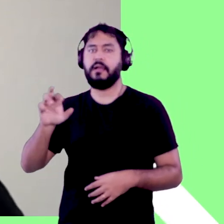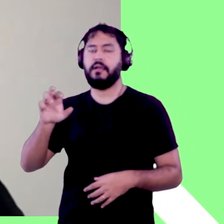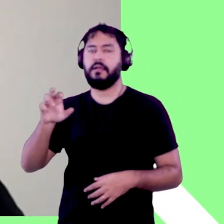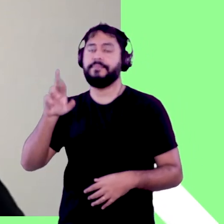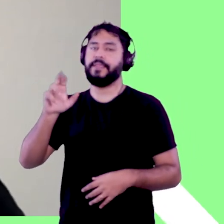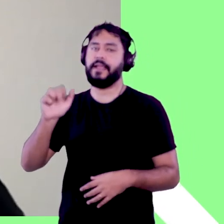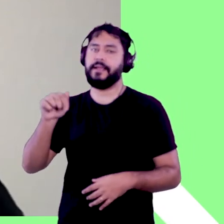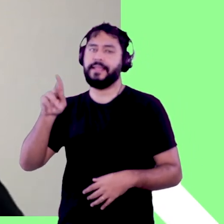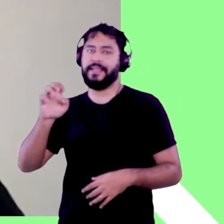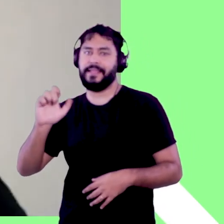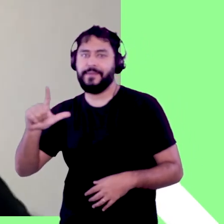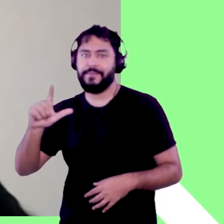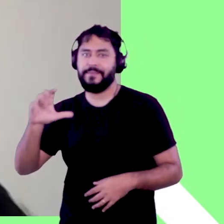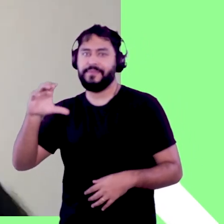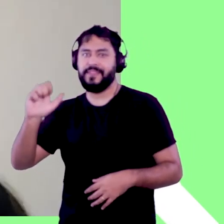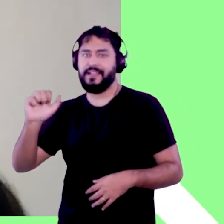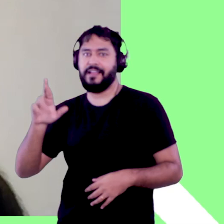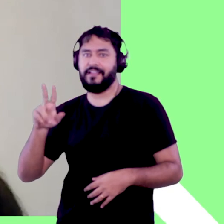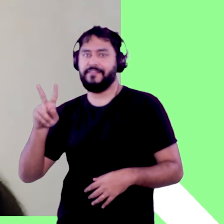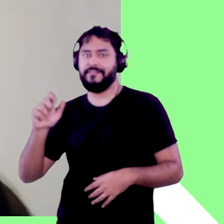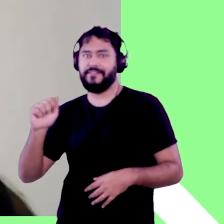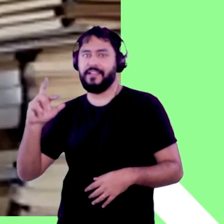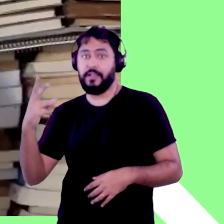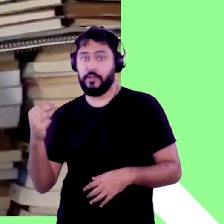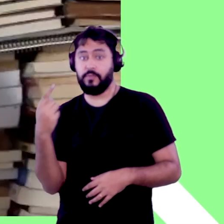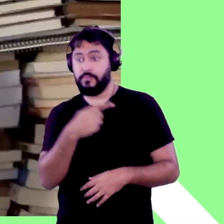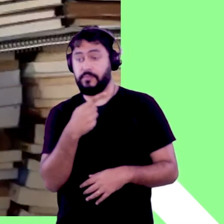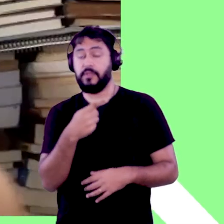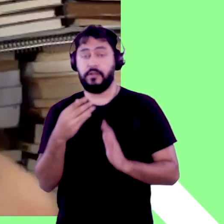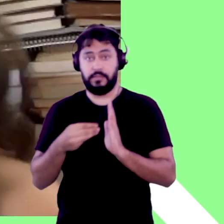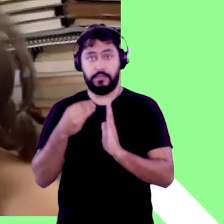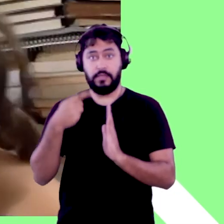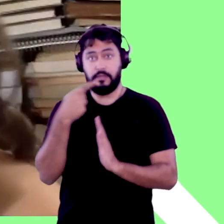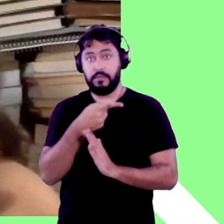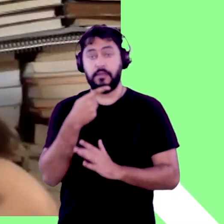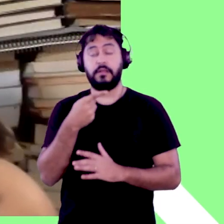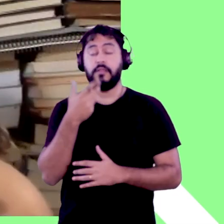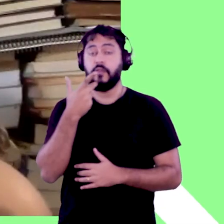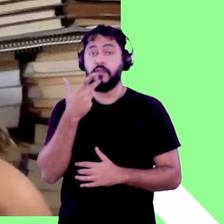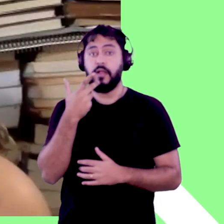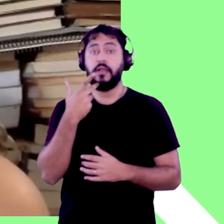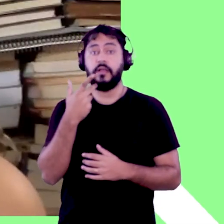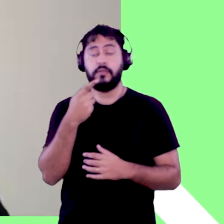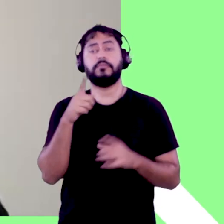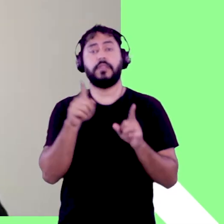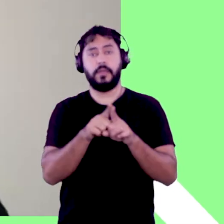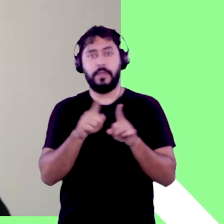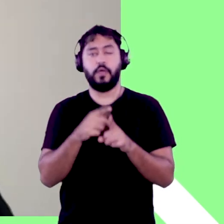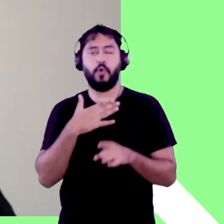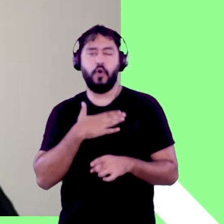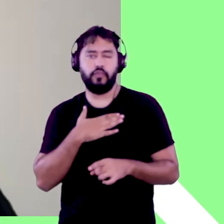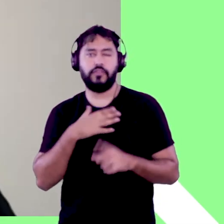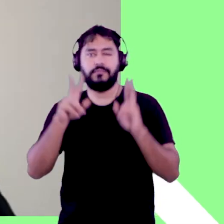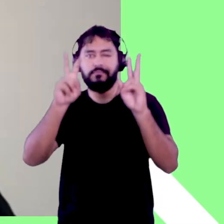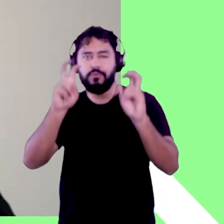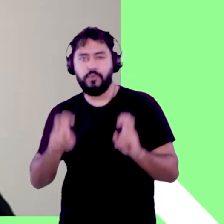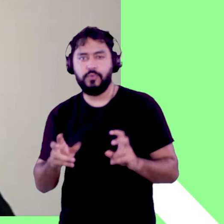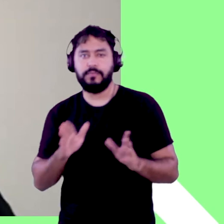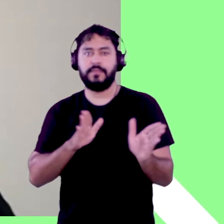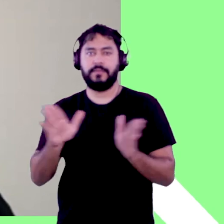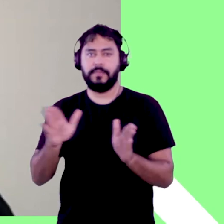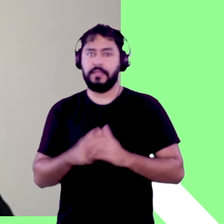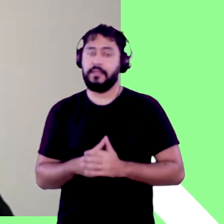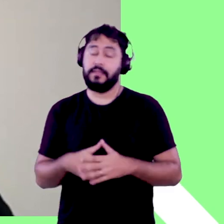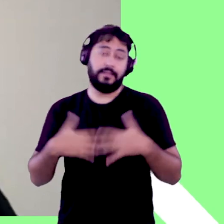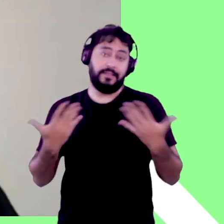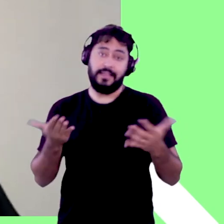Ela é UX designer. E aí ela tá falando que ela traz essas discussões também. E assim,